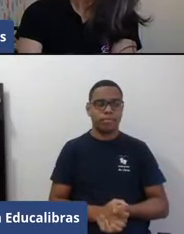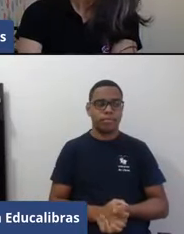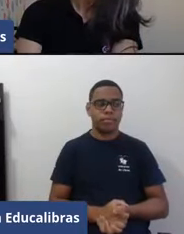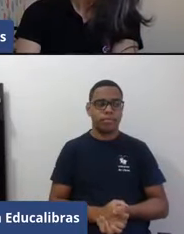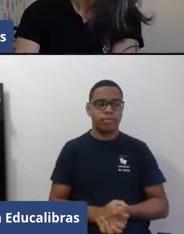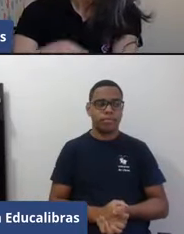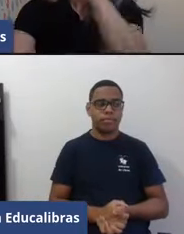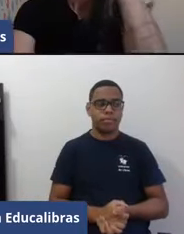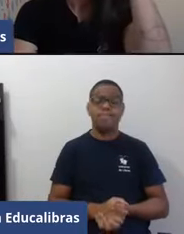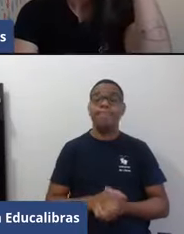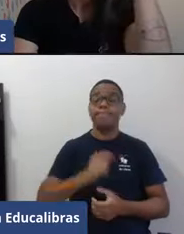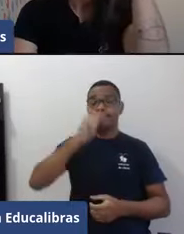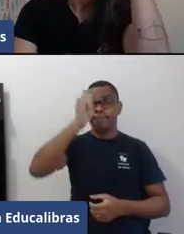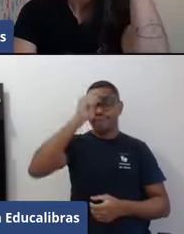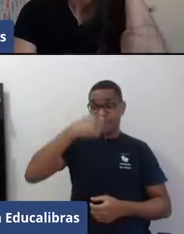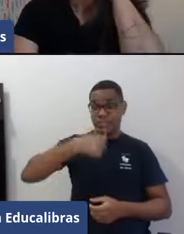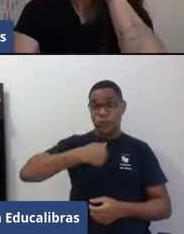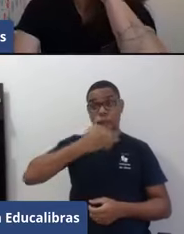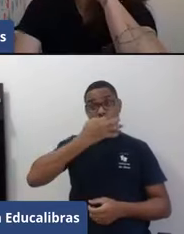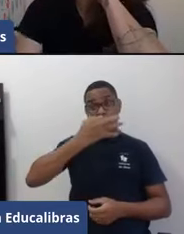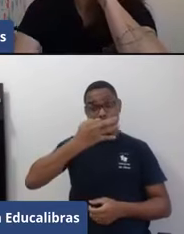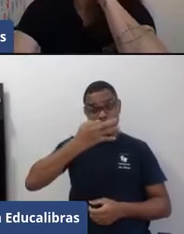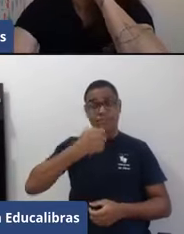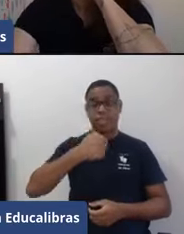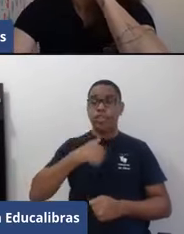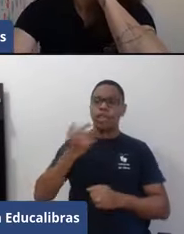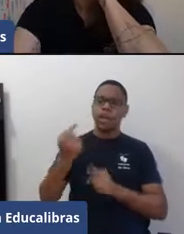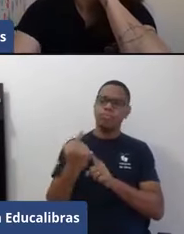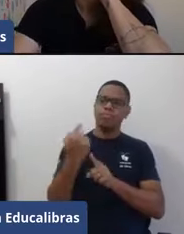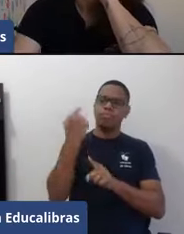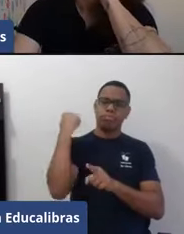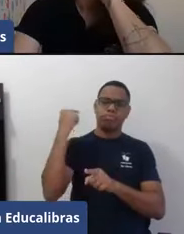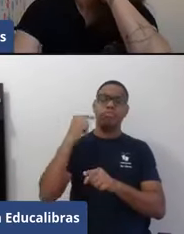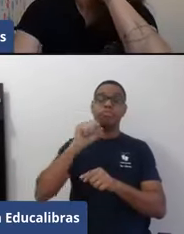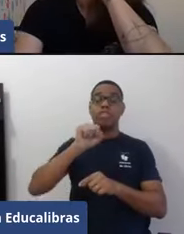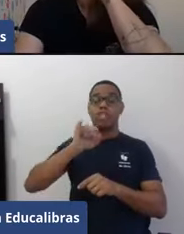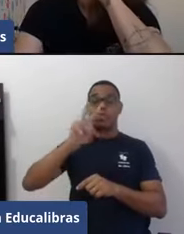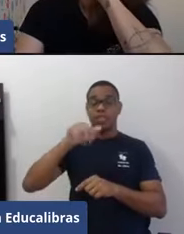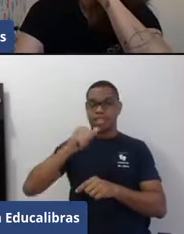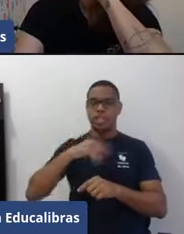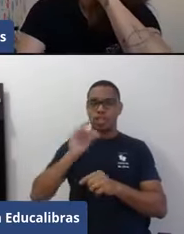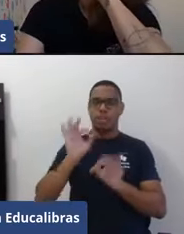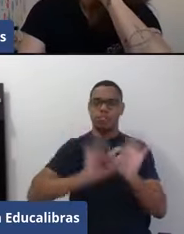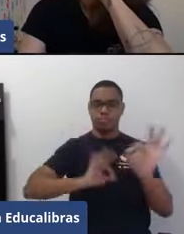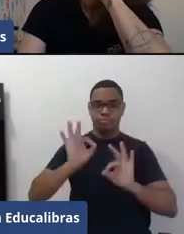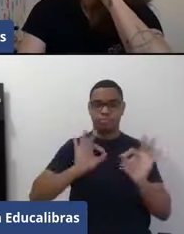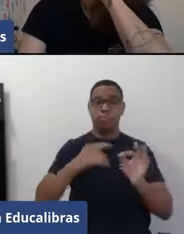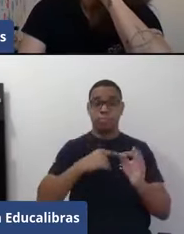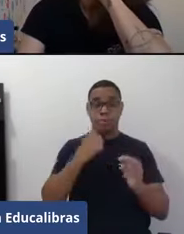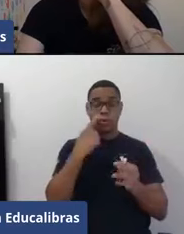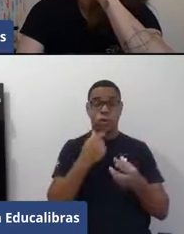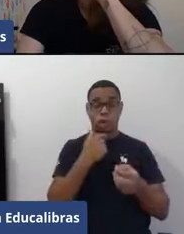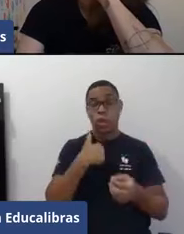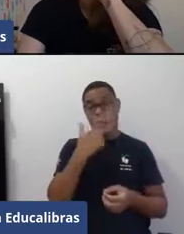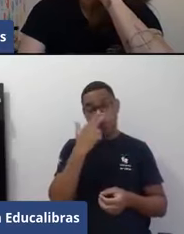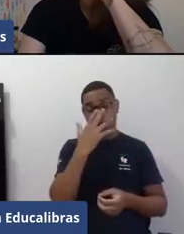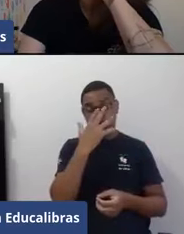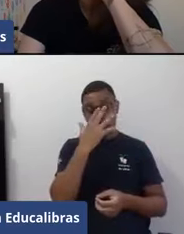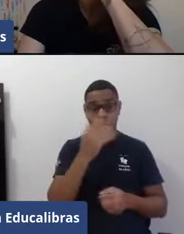Cid, eu tenho sugestão. Aliás, eu já fiz esse trabalho lá atrás com a Silvana e a Jo. Nessa questão da educação, eu acho que assim, tem que